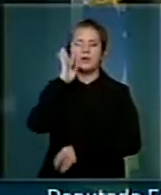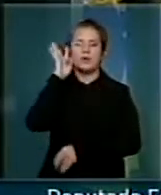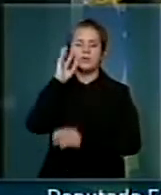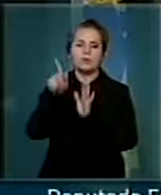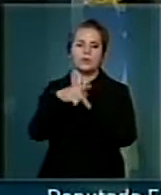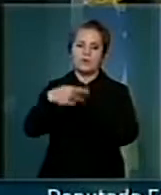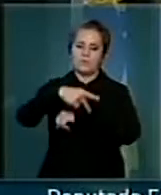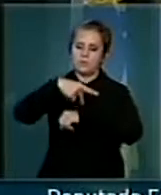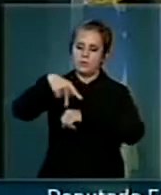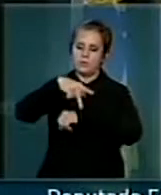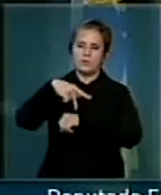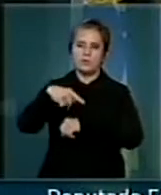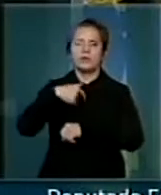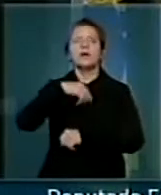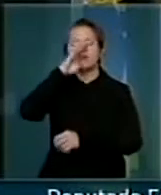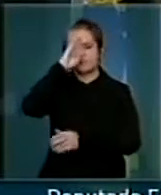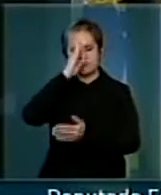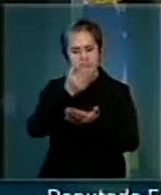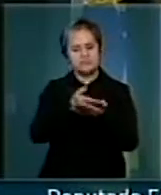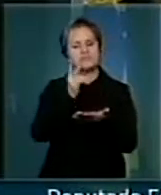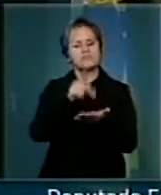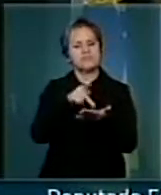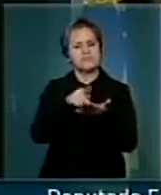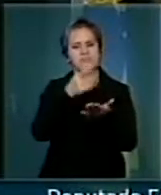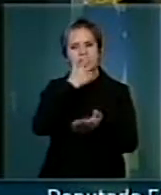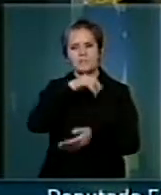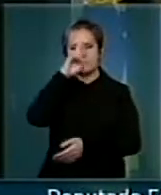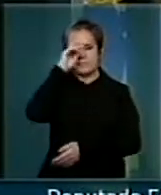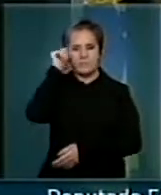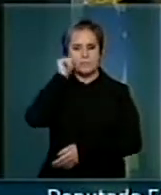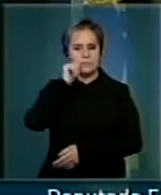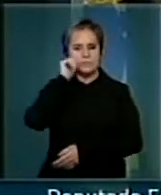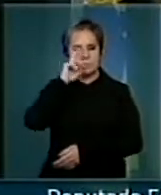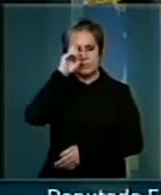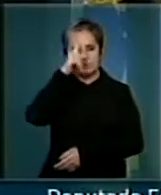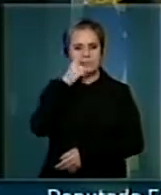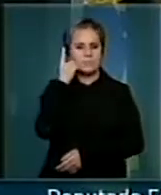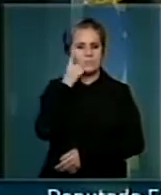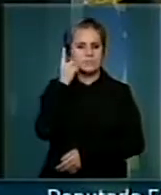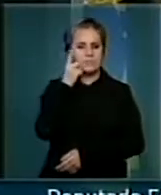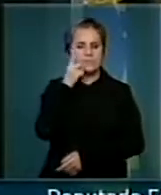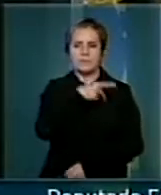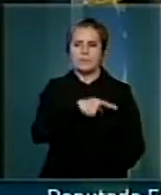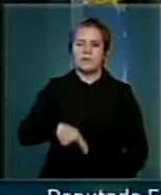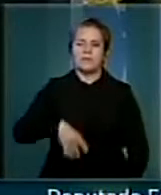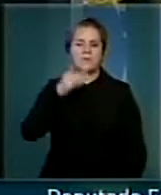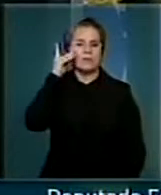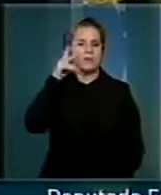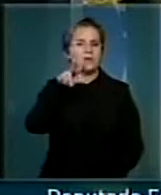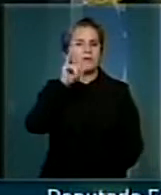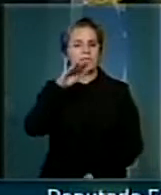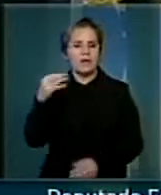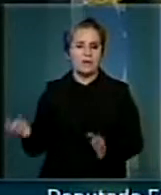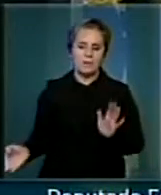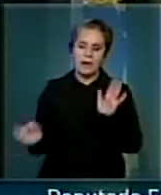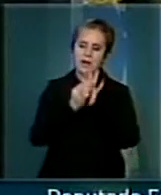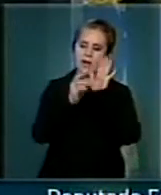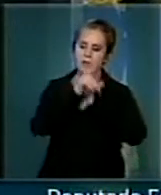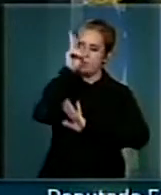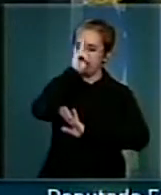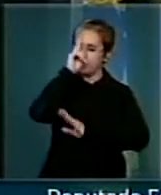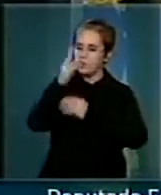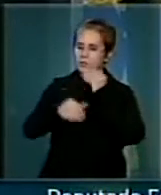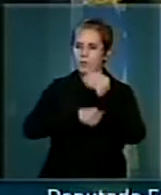nosso país. Tenho certeza, senhoras e senhores deputados, que a presidenta Dilma passará para a história como a grande